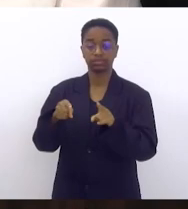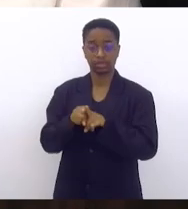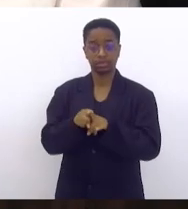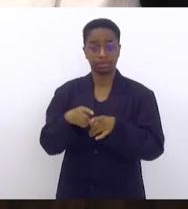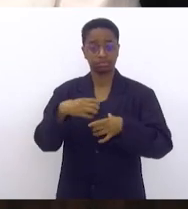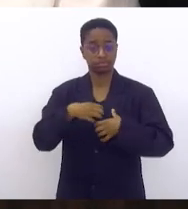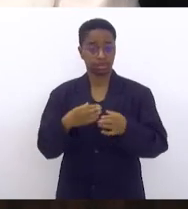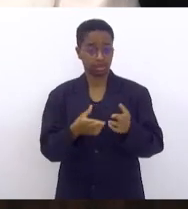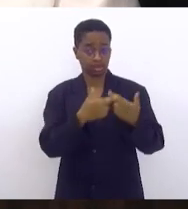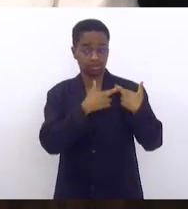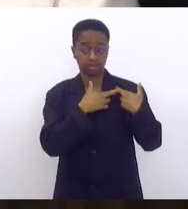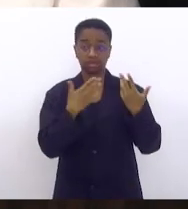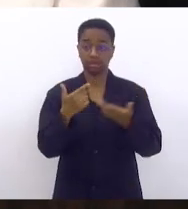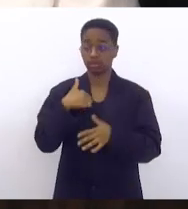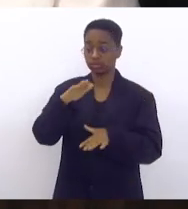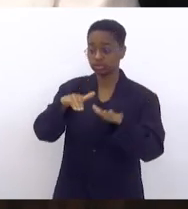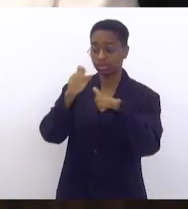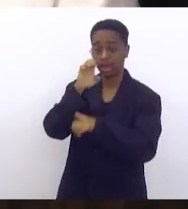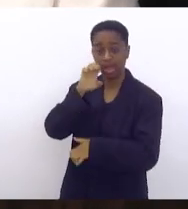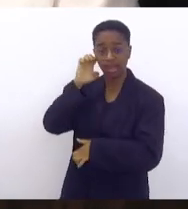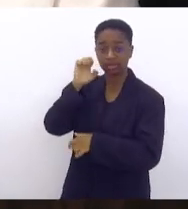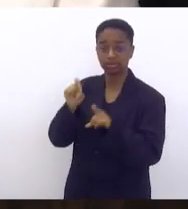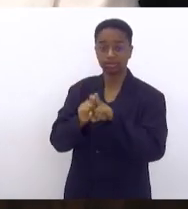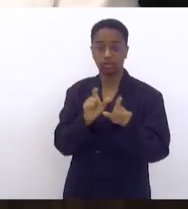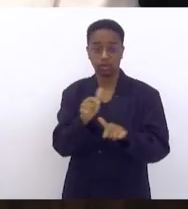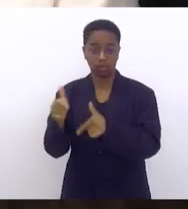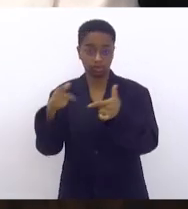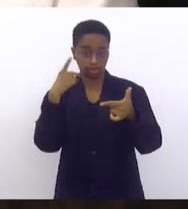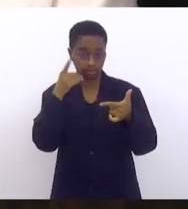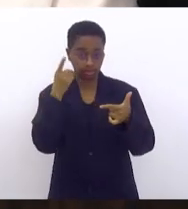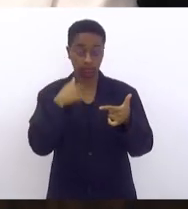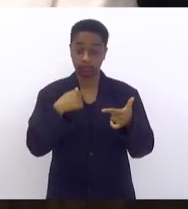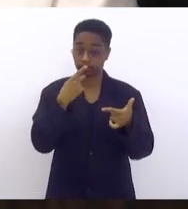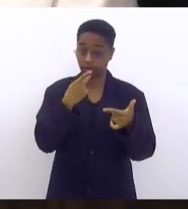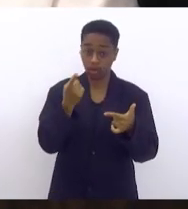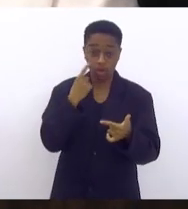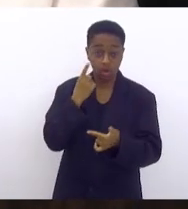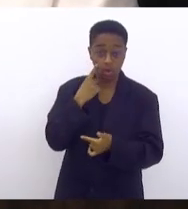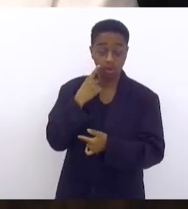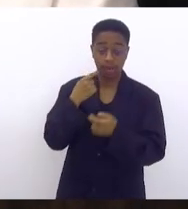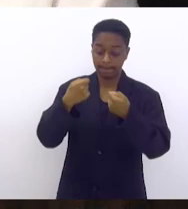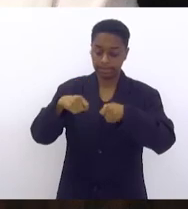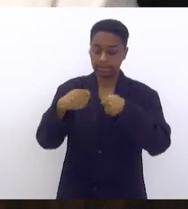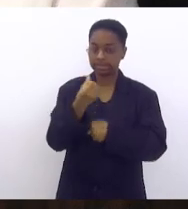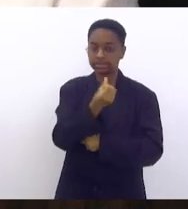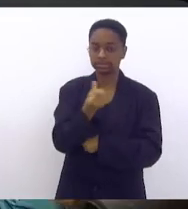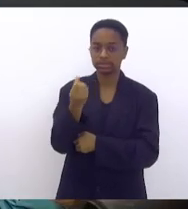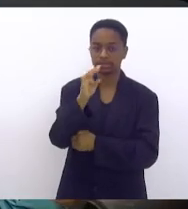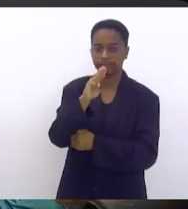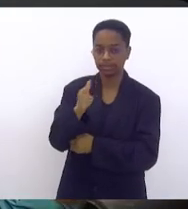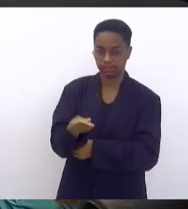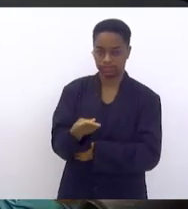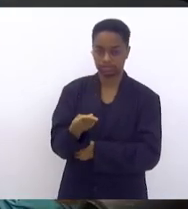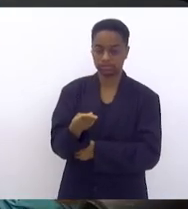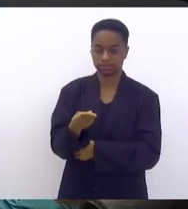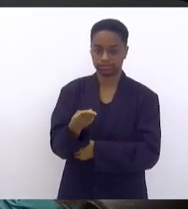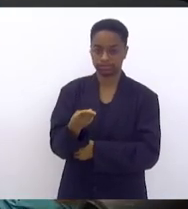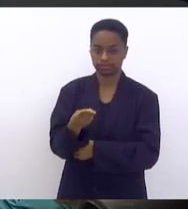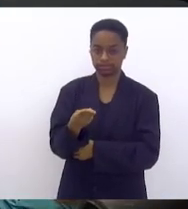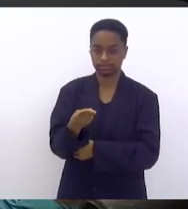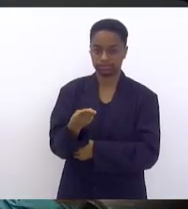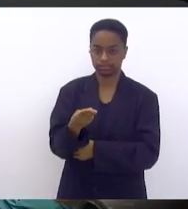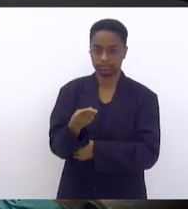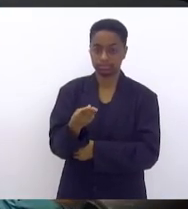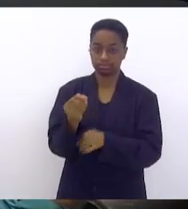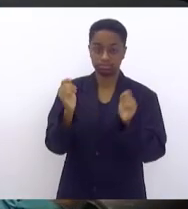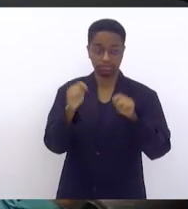Aí eu vou chamar a Élica, vou chamar os outros colegas e falar assim, ó, nós precisamos de 66 milhões, que é o impacto. Para